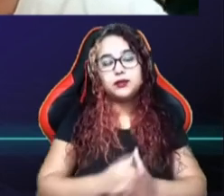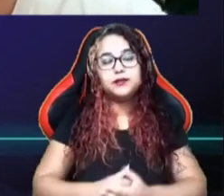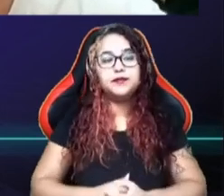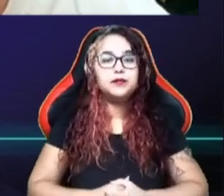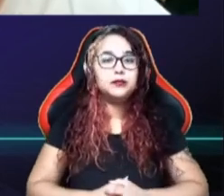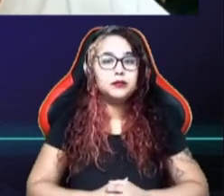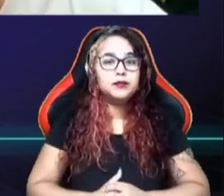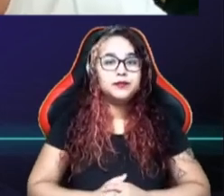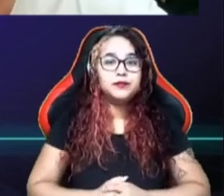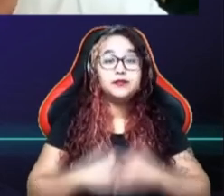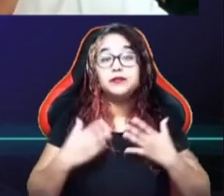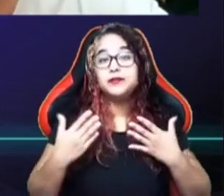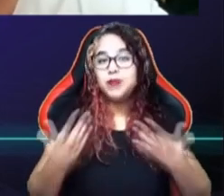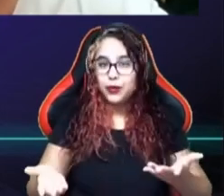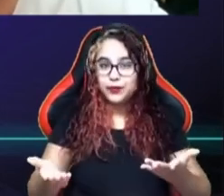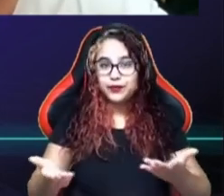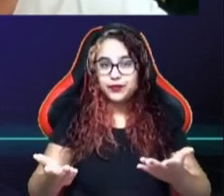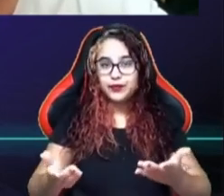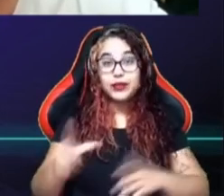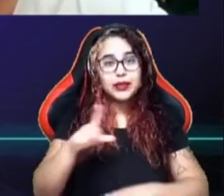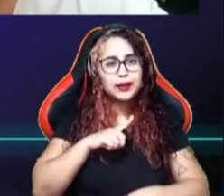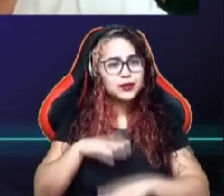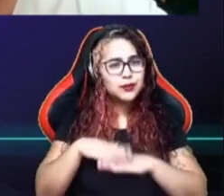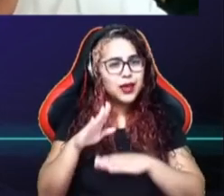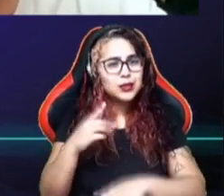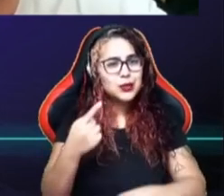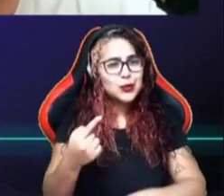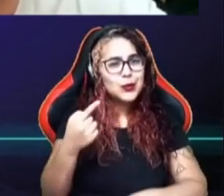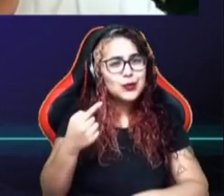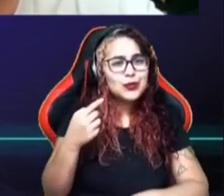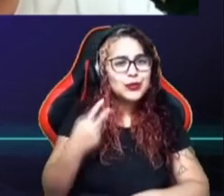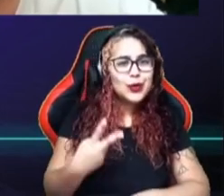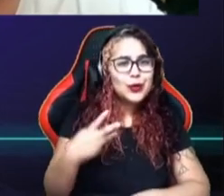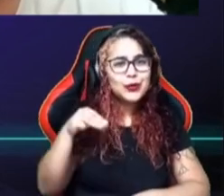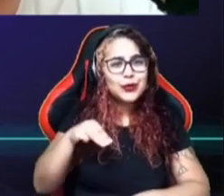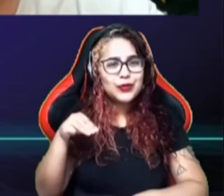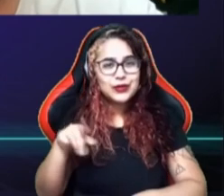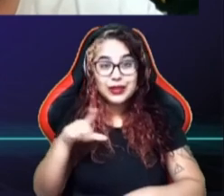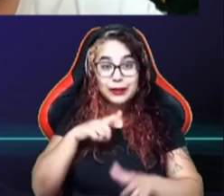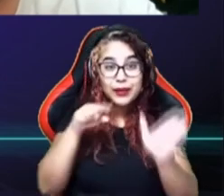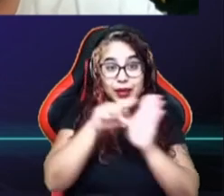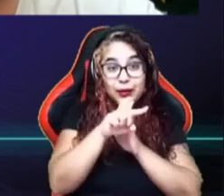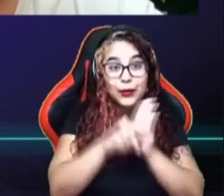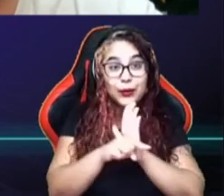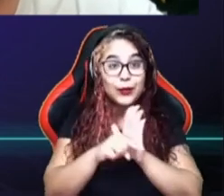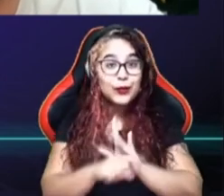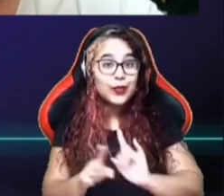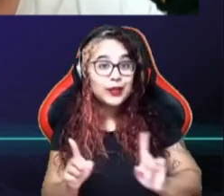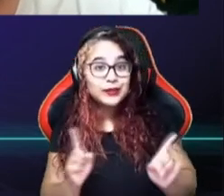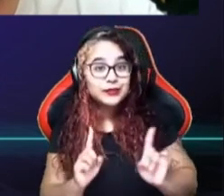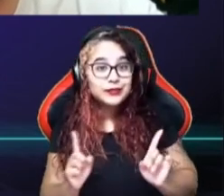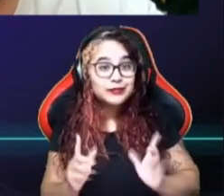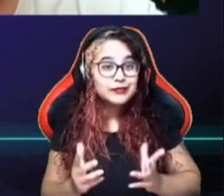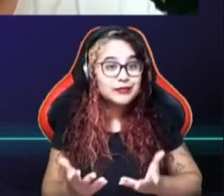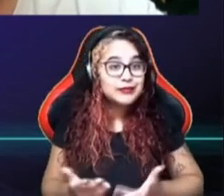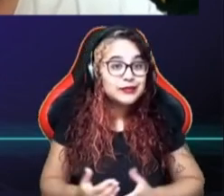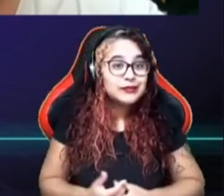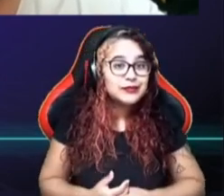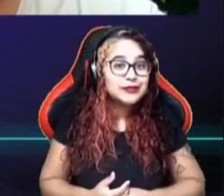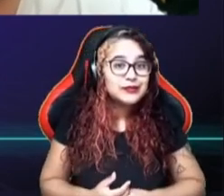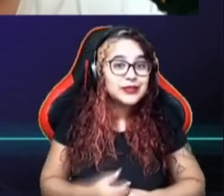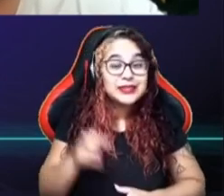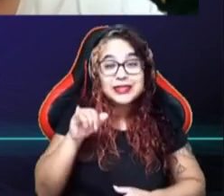É. Isso aí. Bom, temos mais quantos minutos? Mais um minuto, dois aí, né? Se tem mais alguma pergunta. Tá, se não,